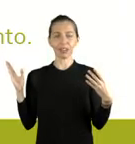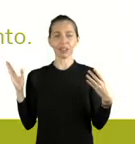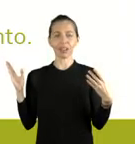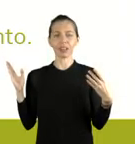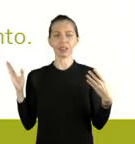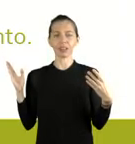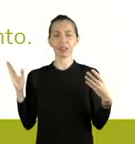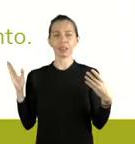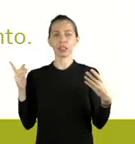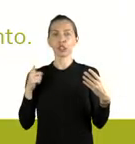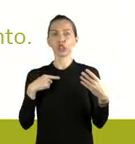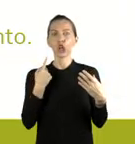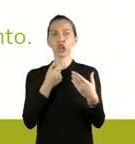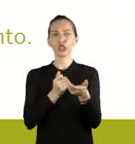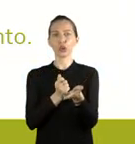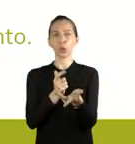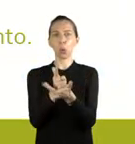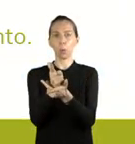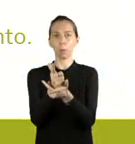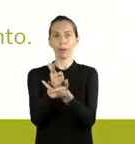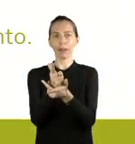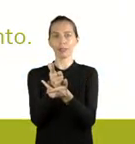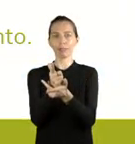Toda compra deve ser pensada.